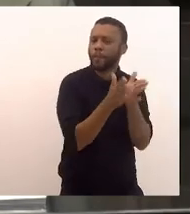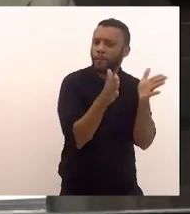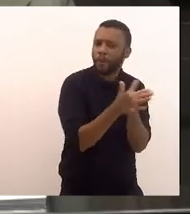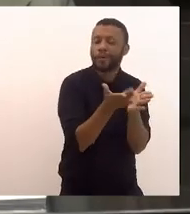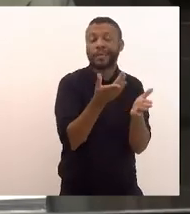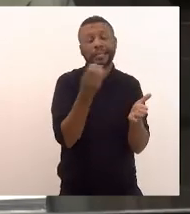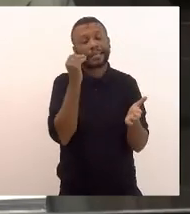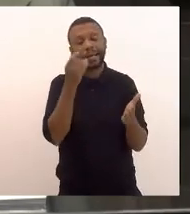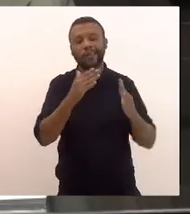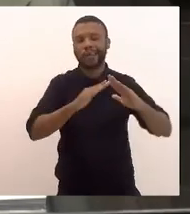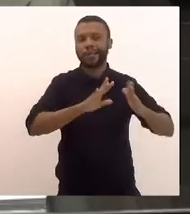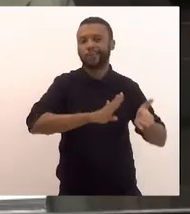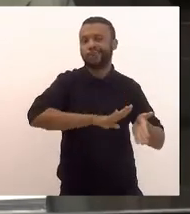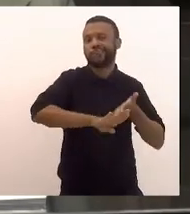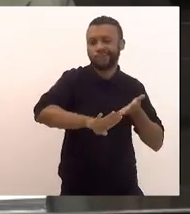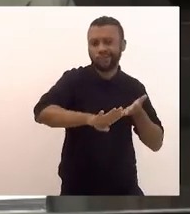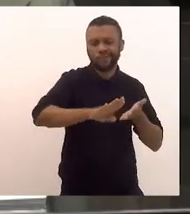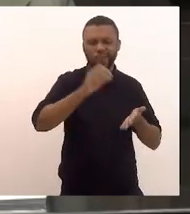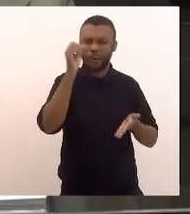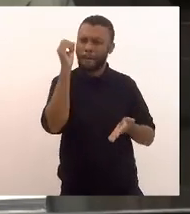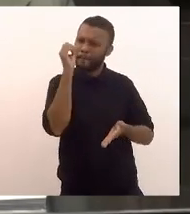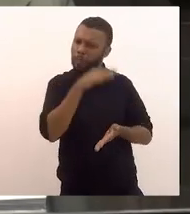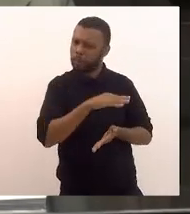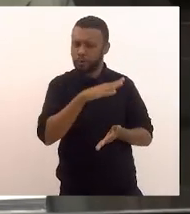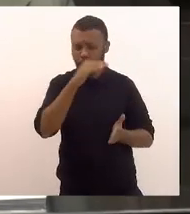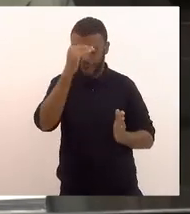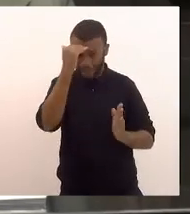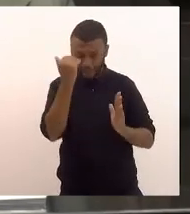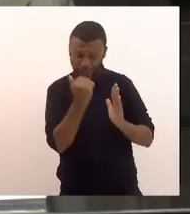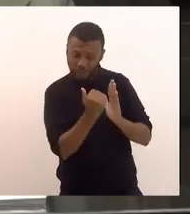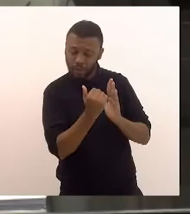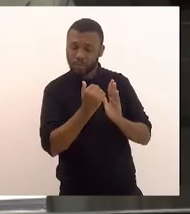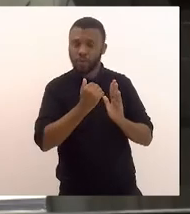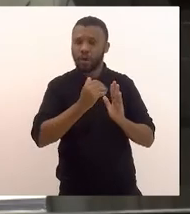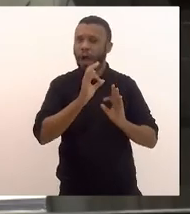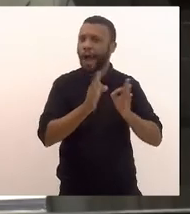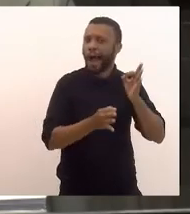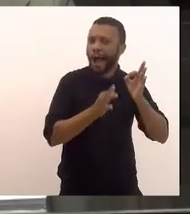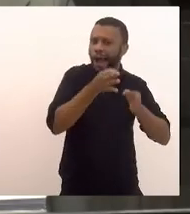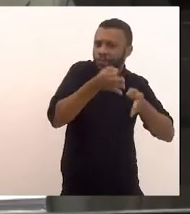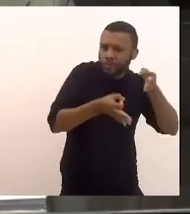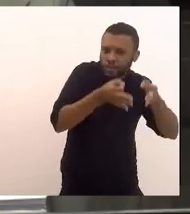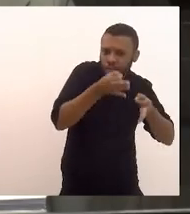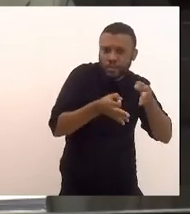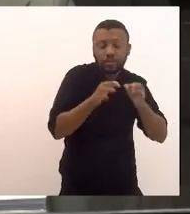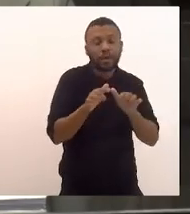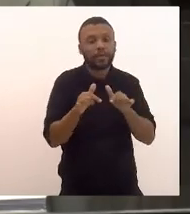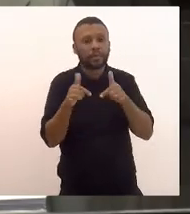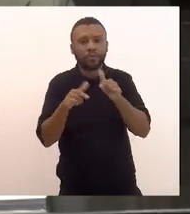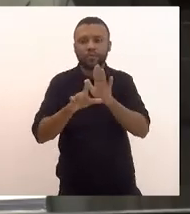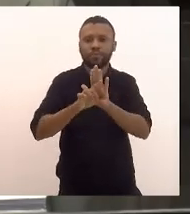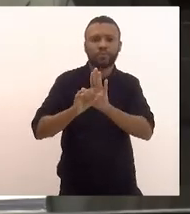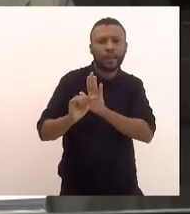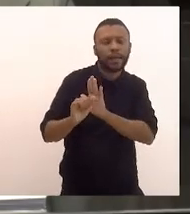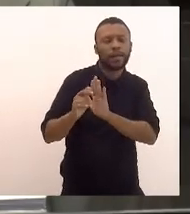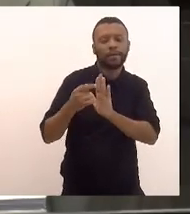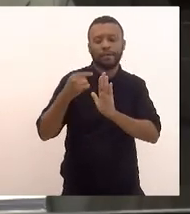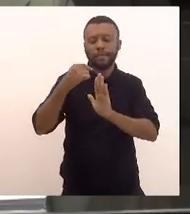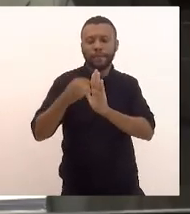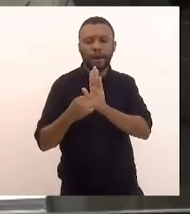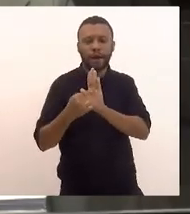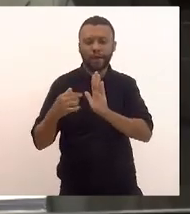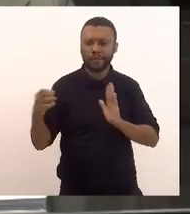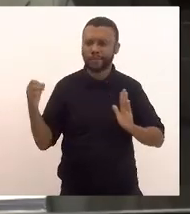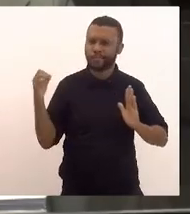que foi uma desapropriação abrupta não respeitando o ordenamento jurídico não respeitando os procedimentos legais e